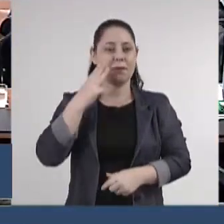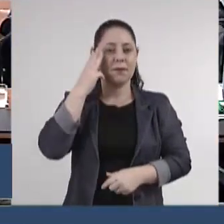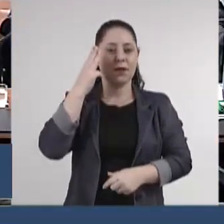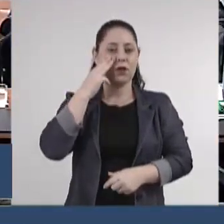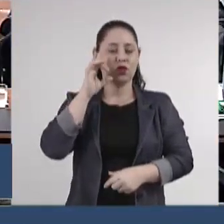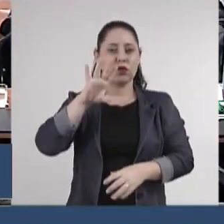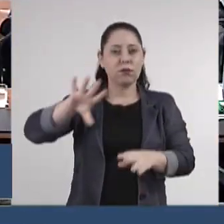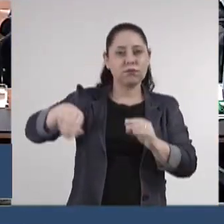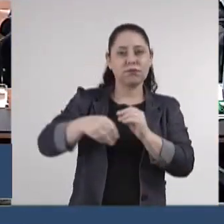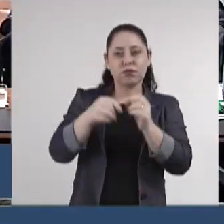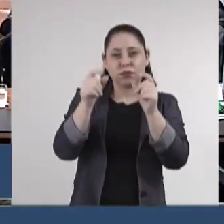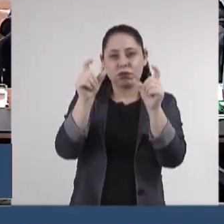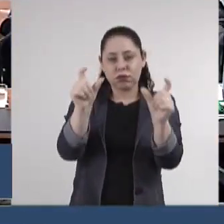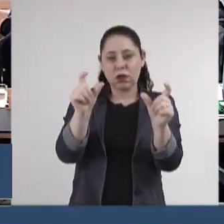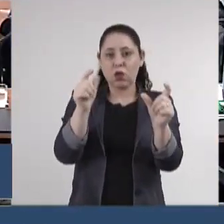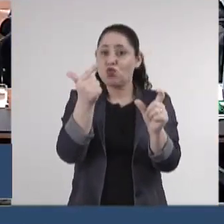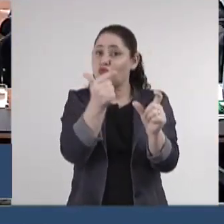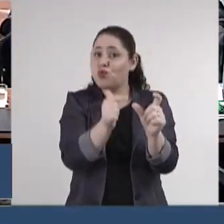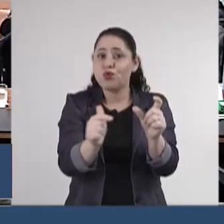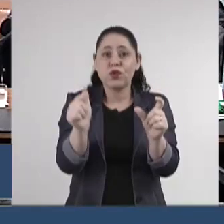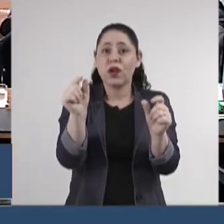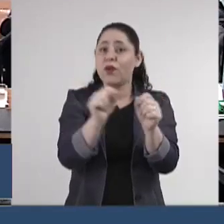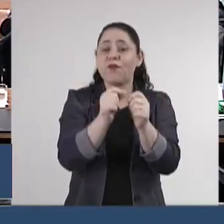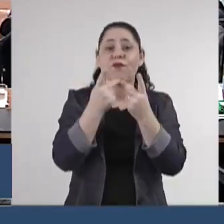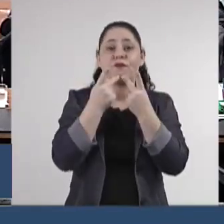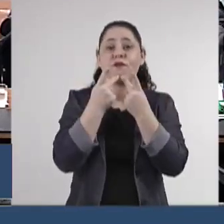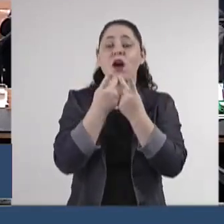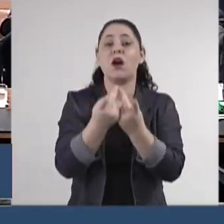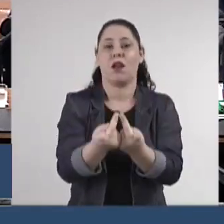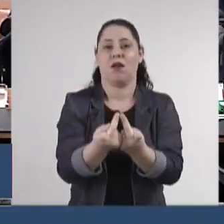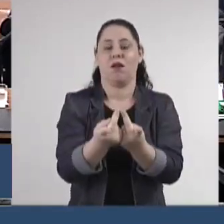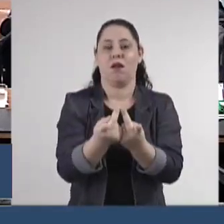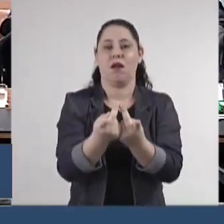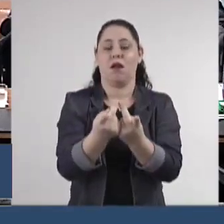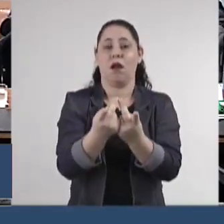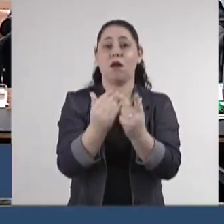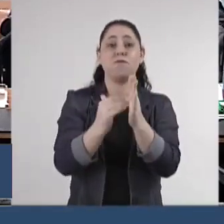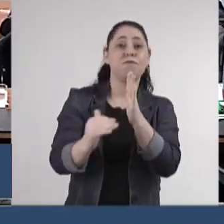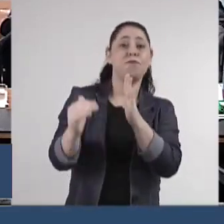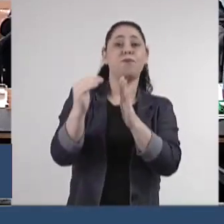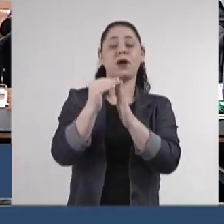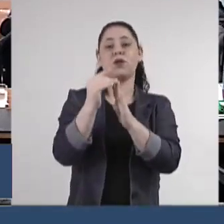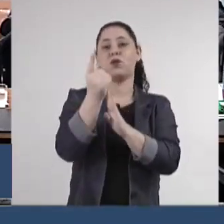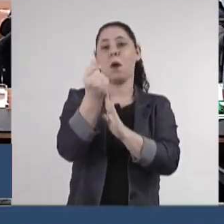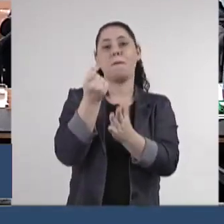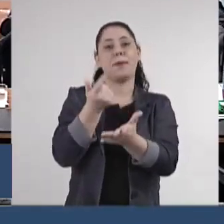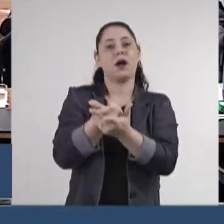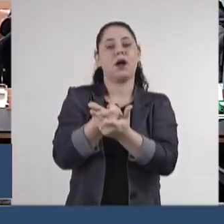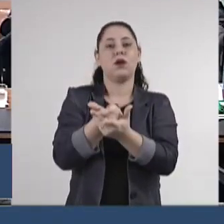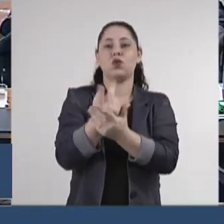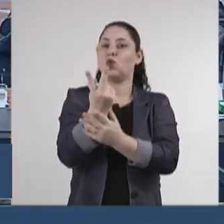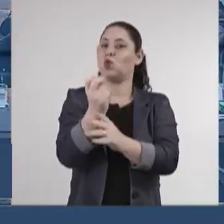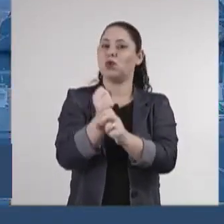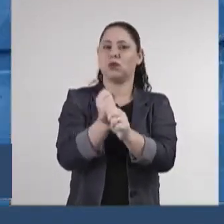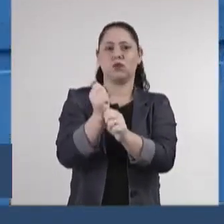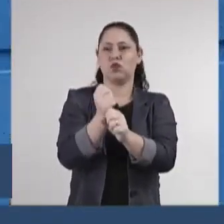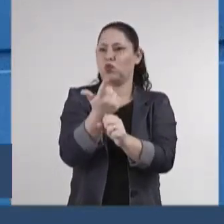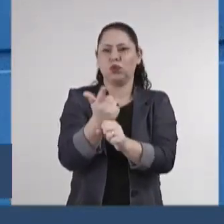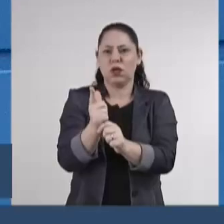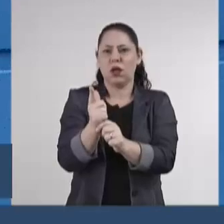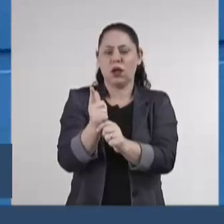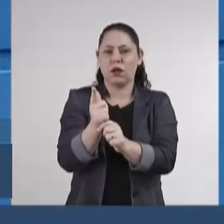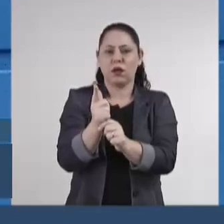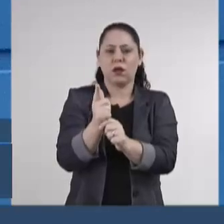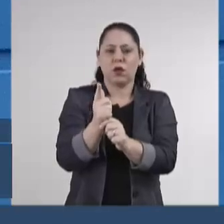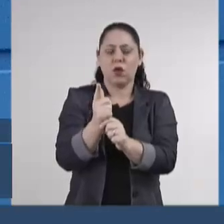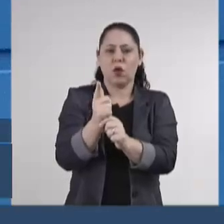concluir. Só um adendo, não há o que se falar em aumento de tarifa. Pelo menos nesses dois anos, não há,